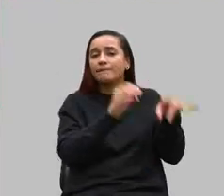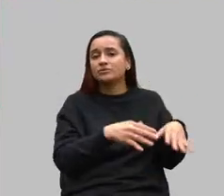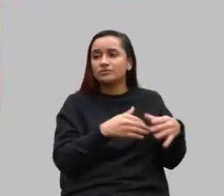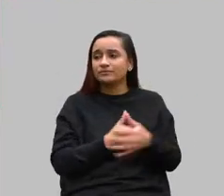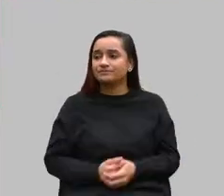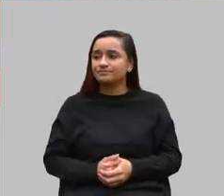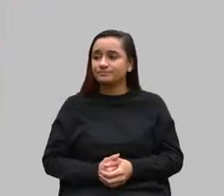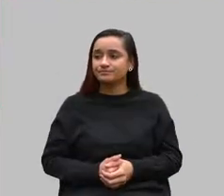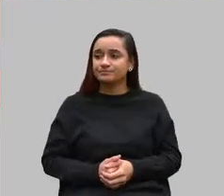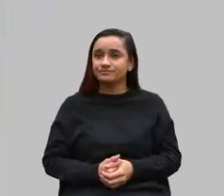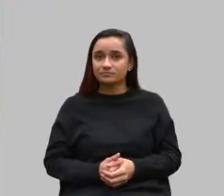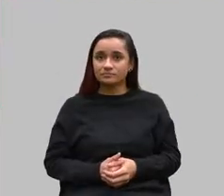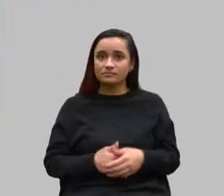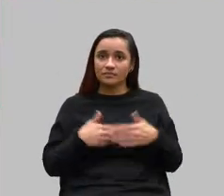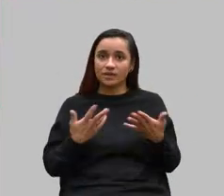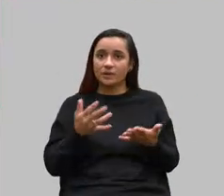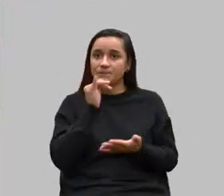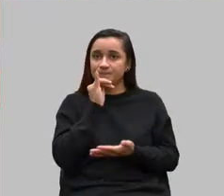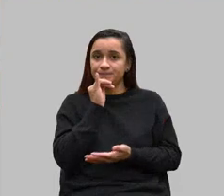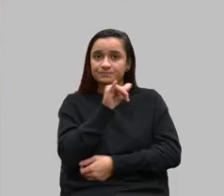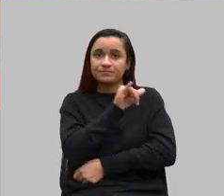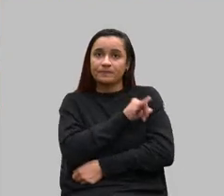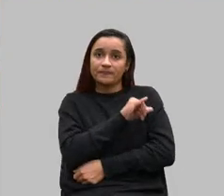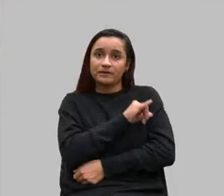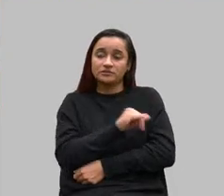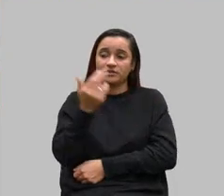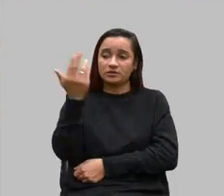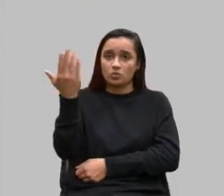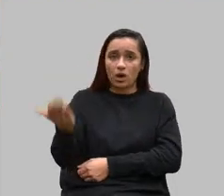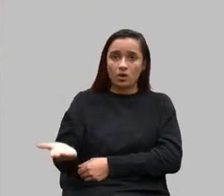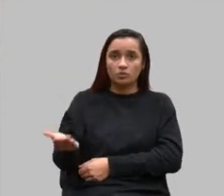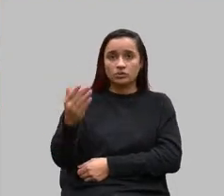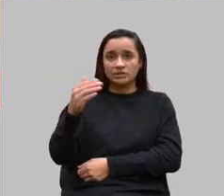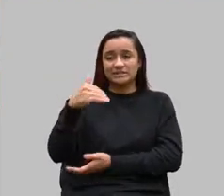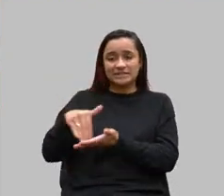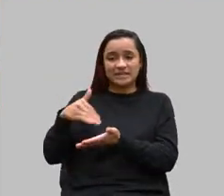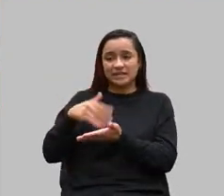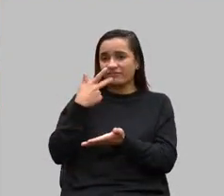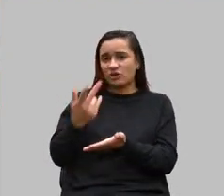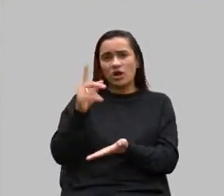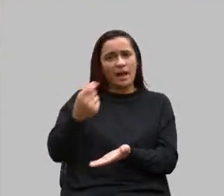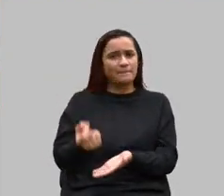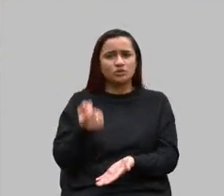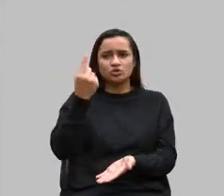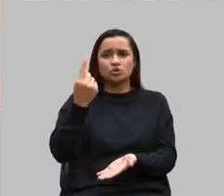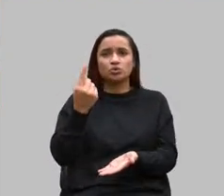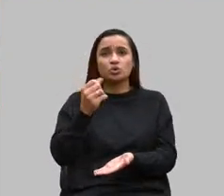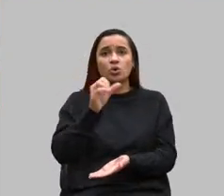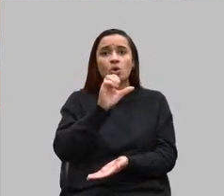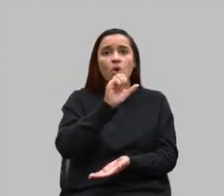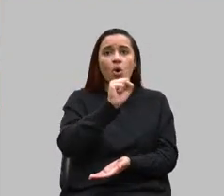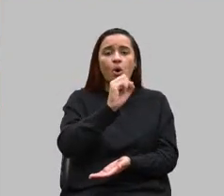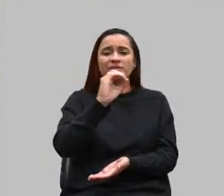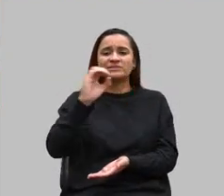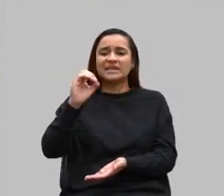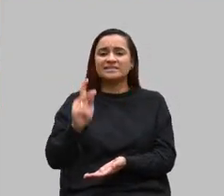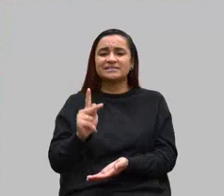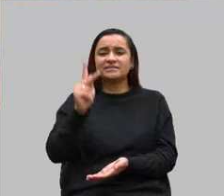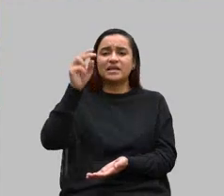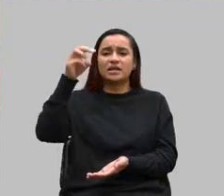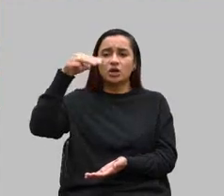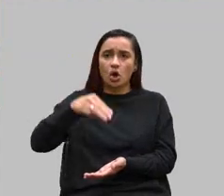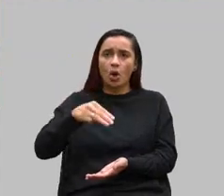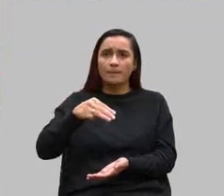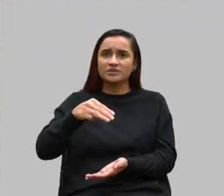o no Rio de Janeiro como o secretário Delma se referiu é um absurdo 800 km